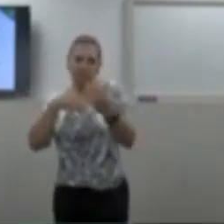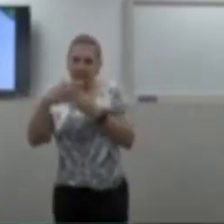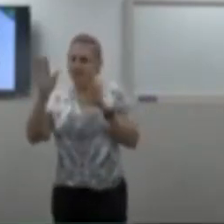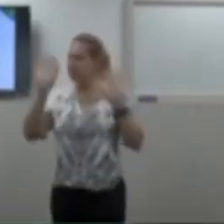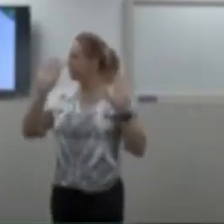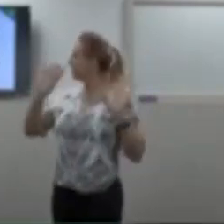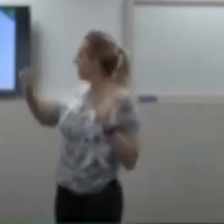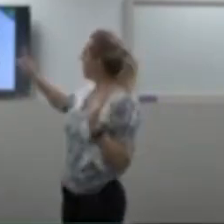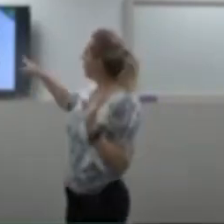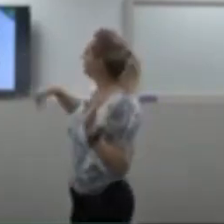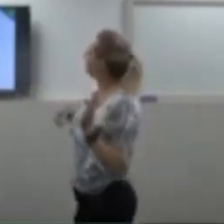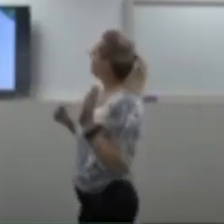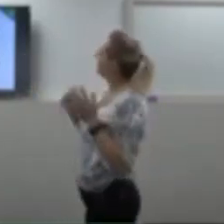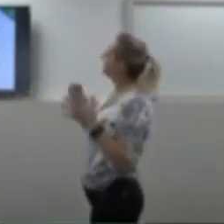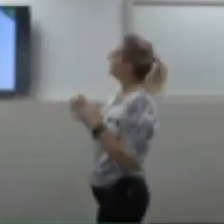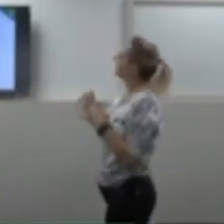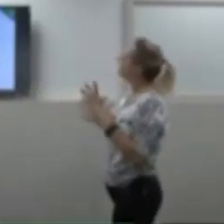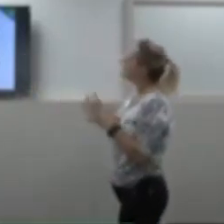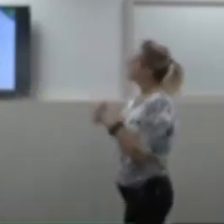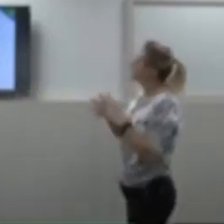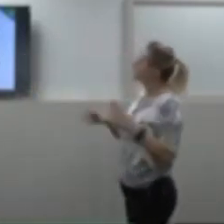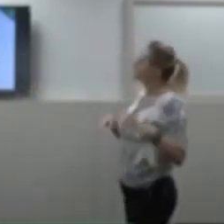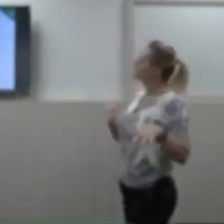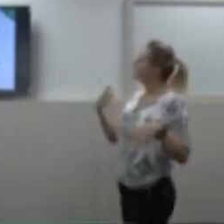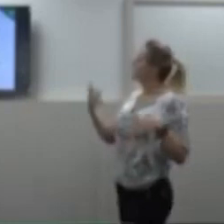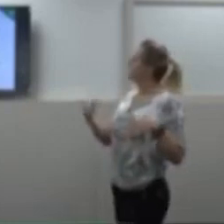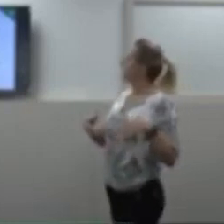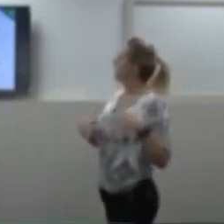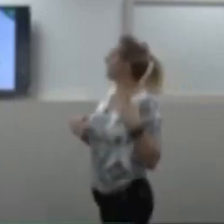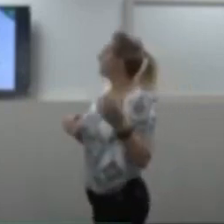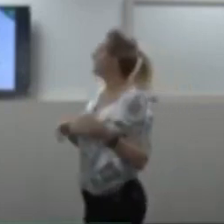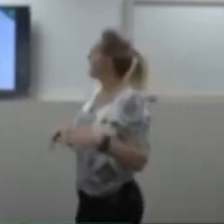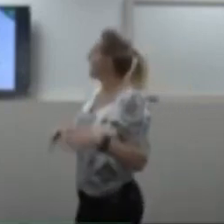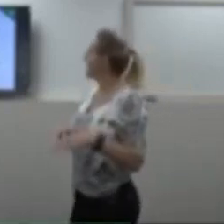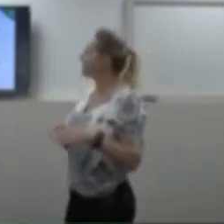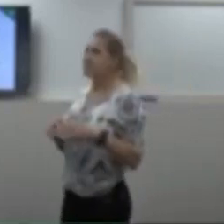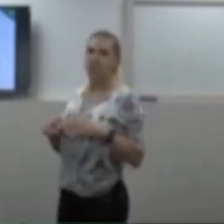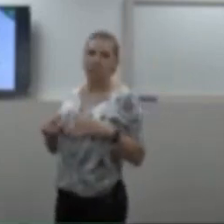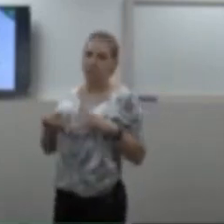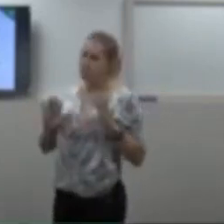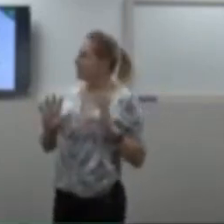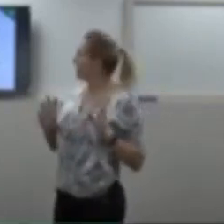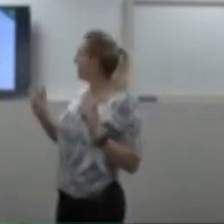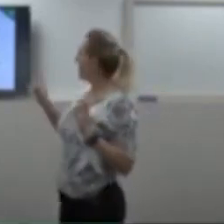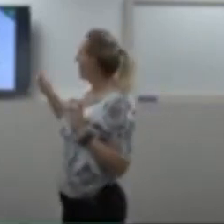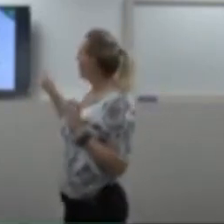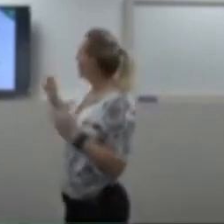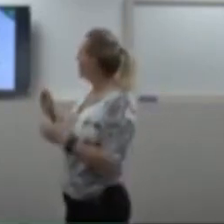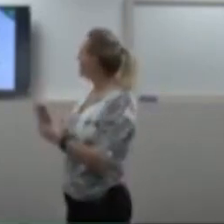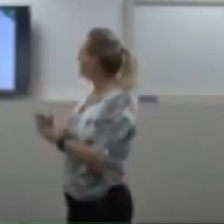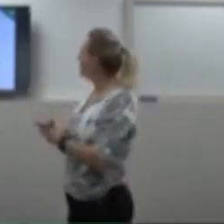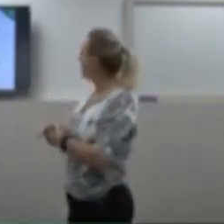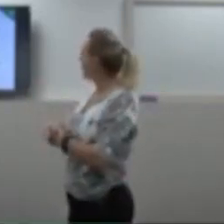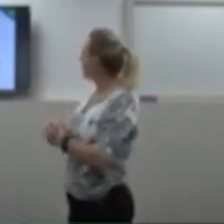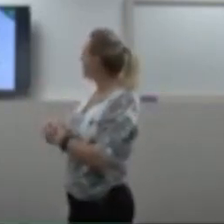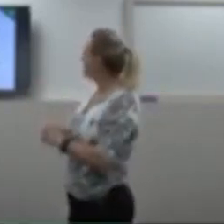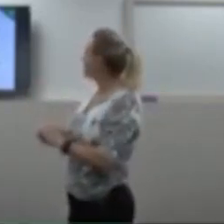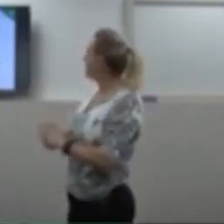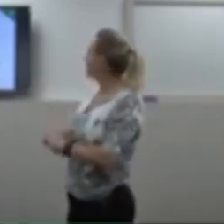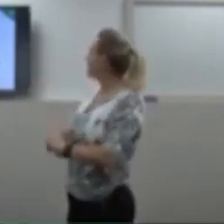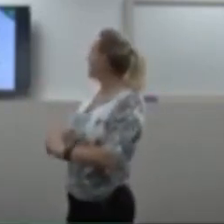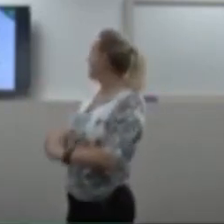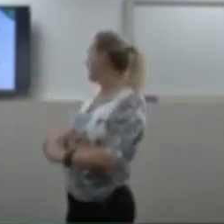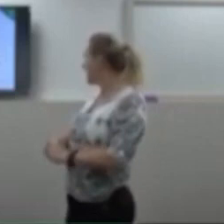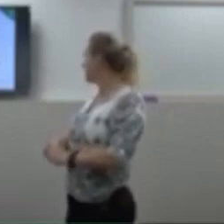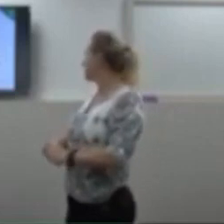1.200, né? Ordinais, primeiro, vigésimo, segundo, milésimo. Os